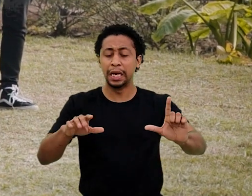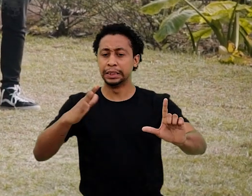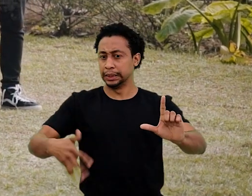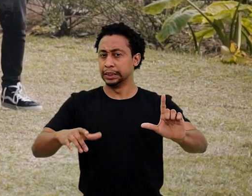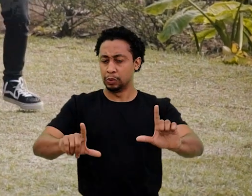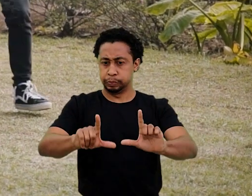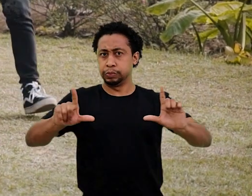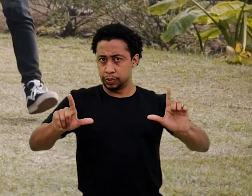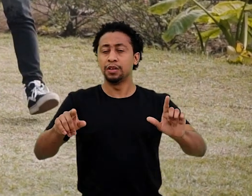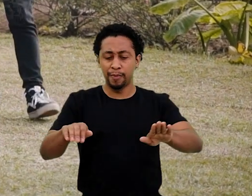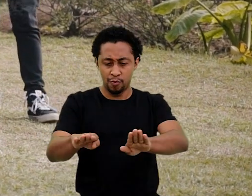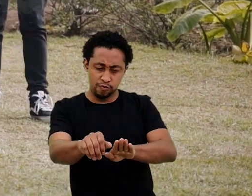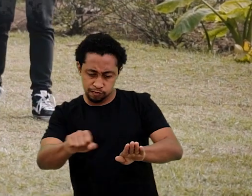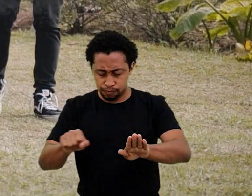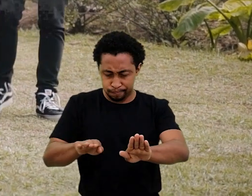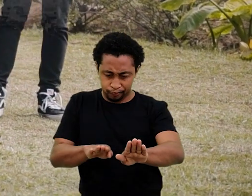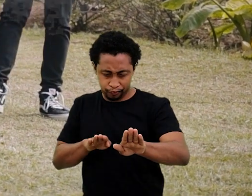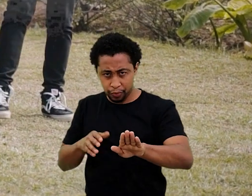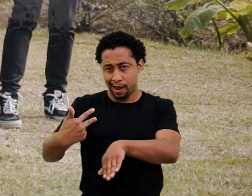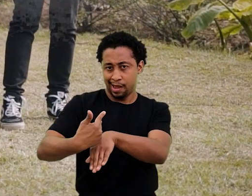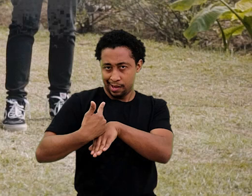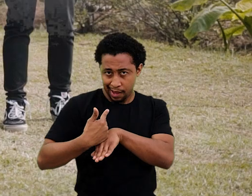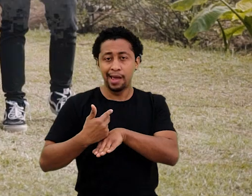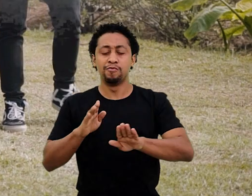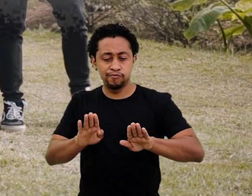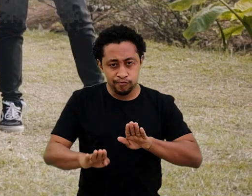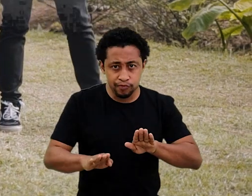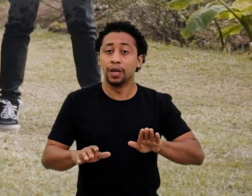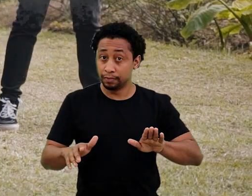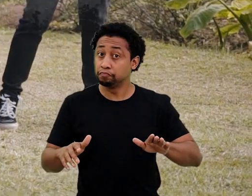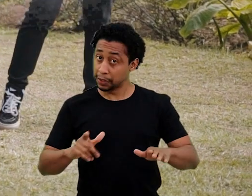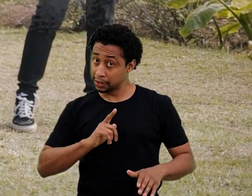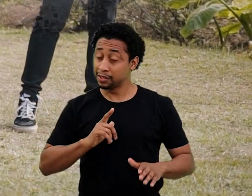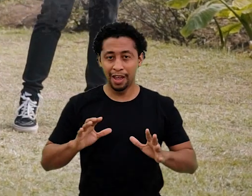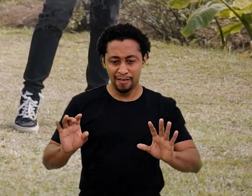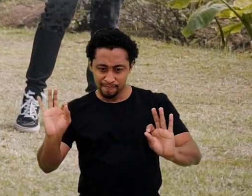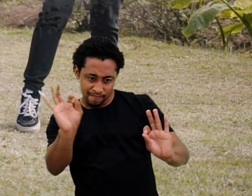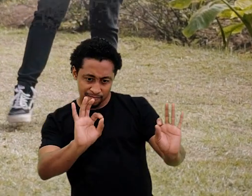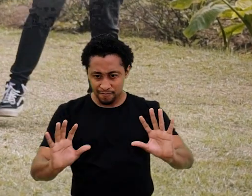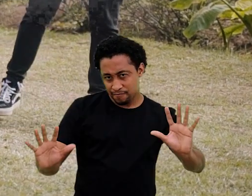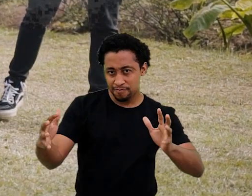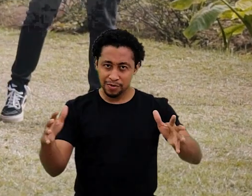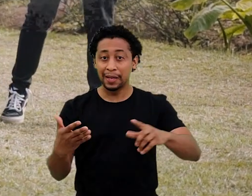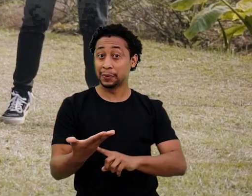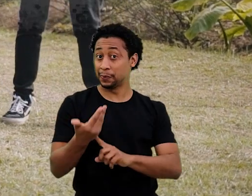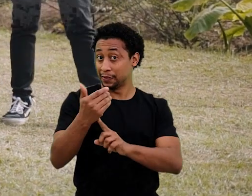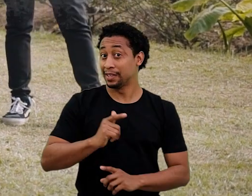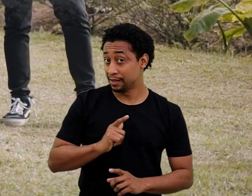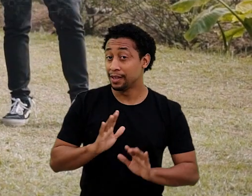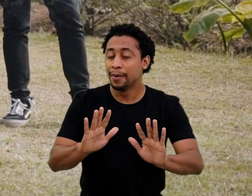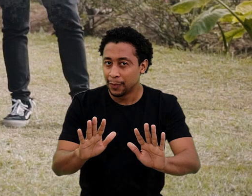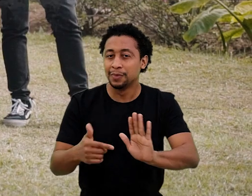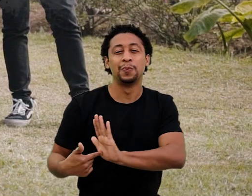freio de estacionamento eletrônico, câmera de ré, sensor de estacionamento traseiro, enfim, já vem aí muito forrado de equipamentos e a